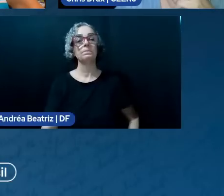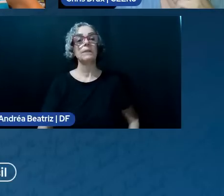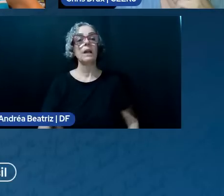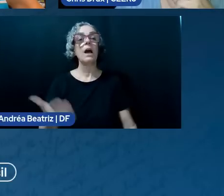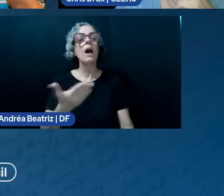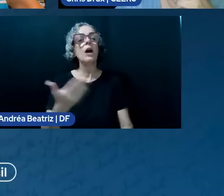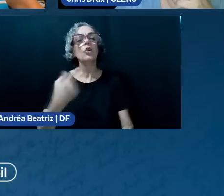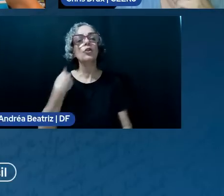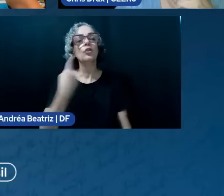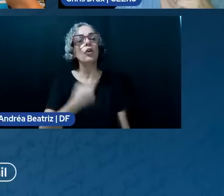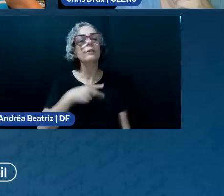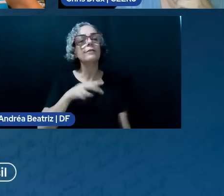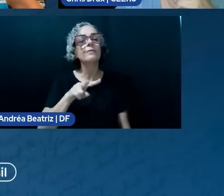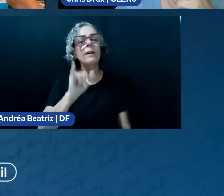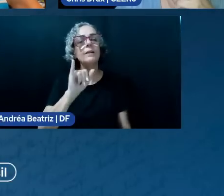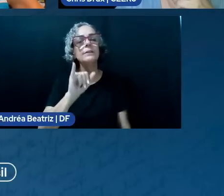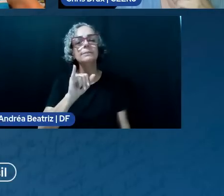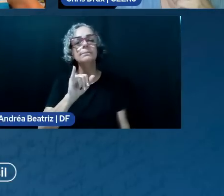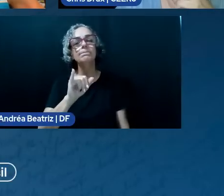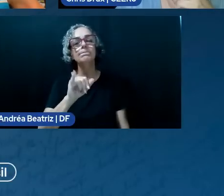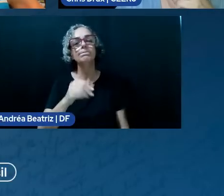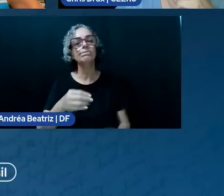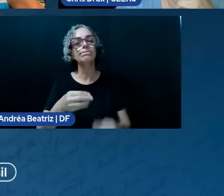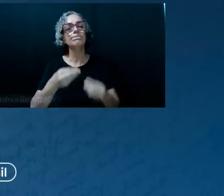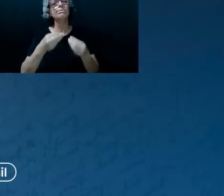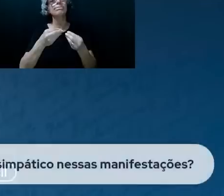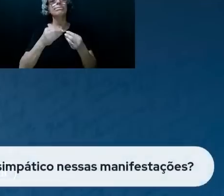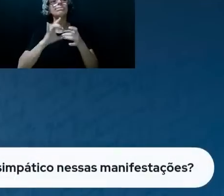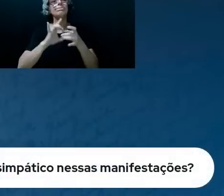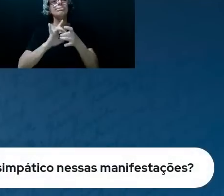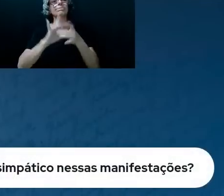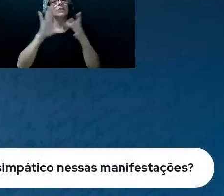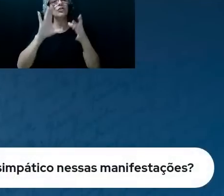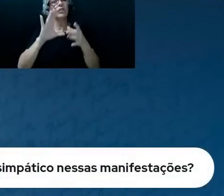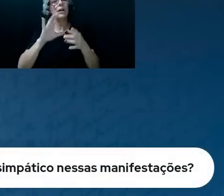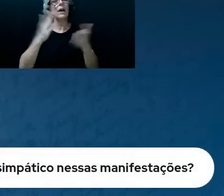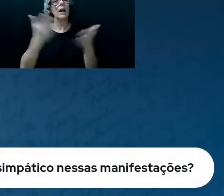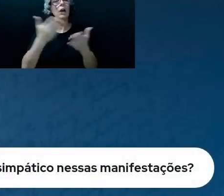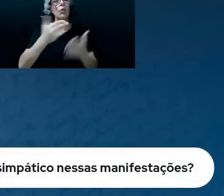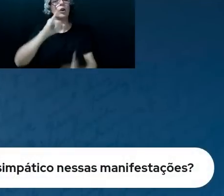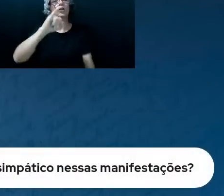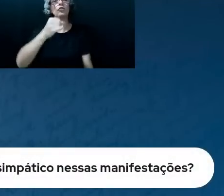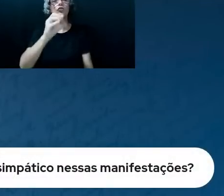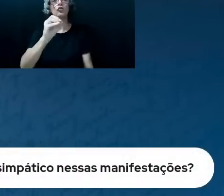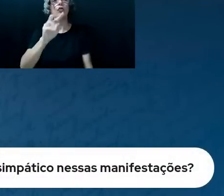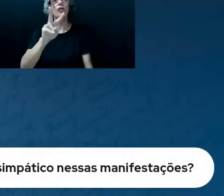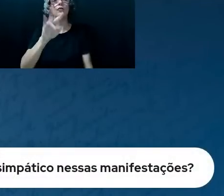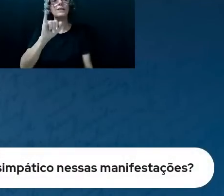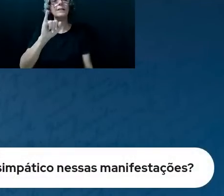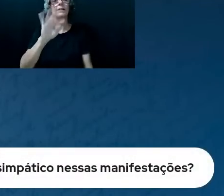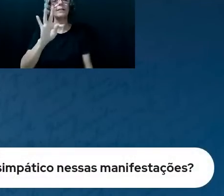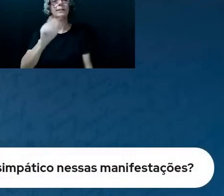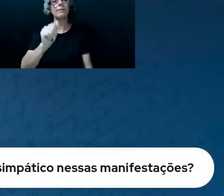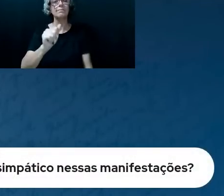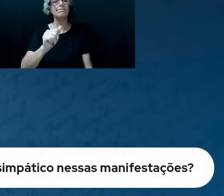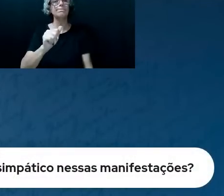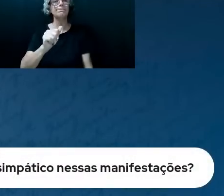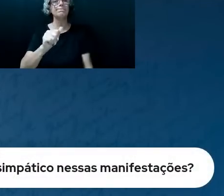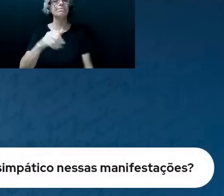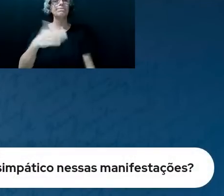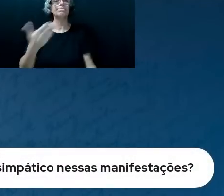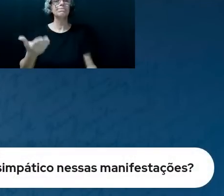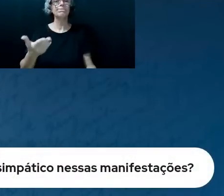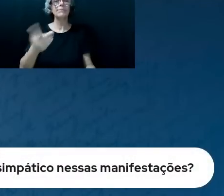deixar as perguntas que não estão relacionadas com o assunto para depois. Vamos essa para Jovita Câmara aqui, que ela diz assim: Poxa, gentileza, Lúcia,